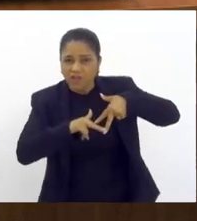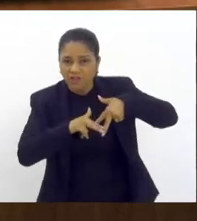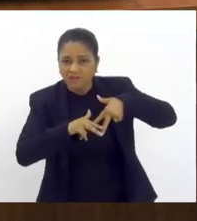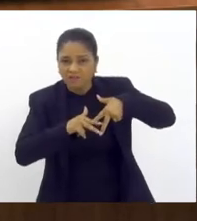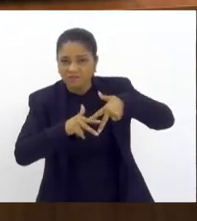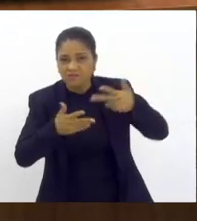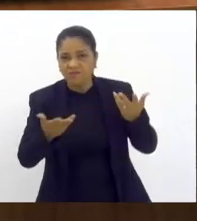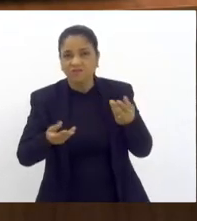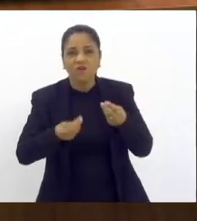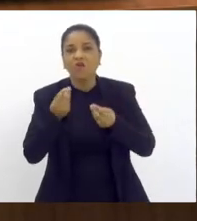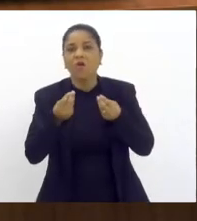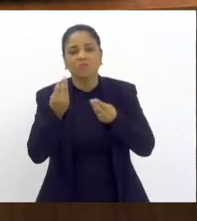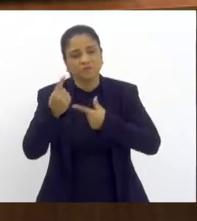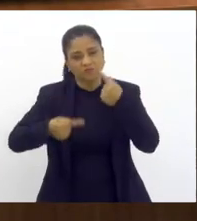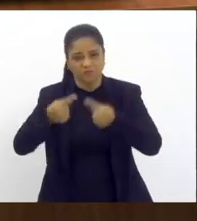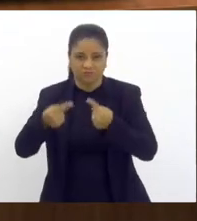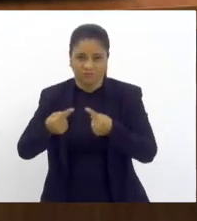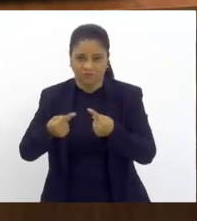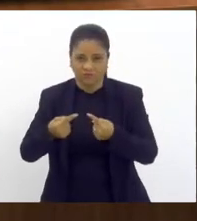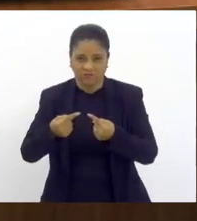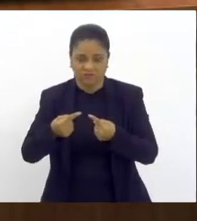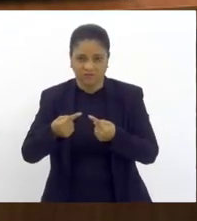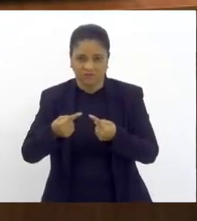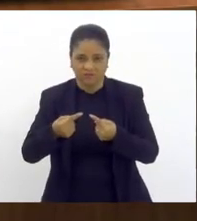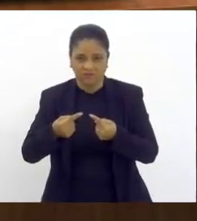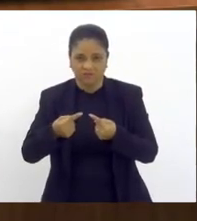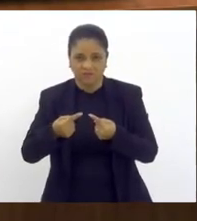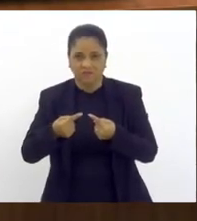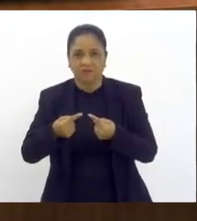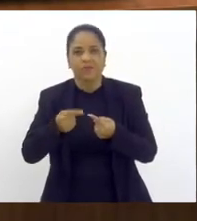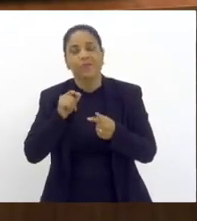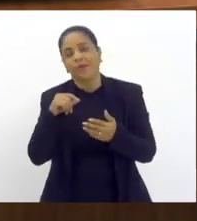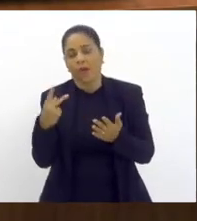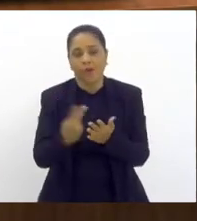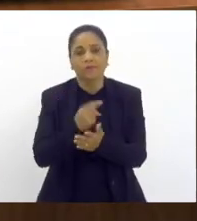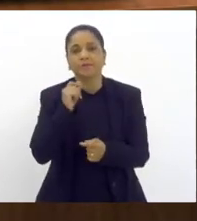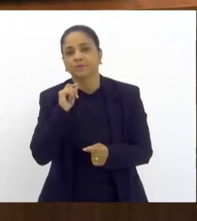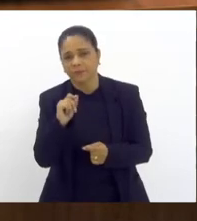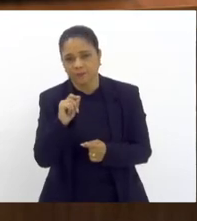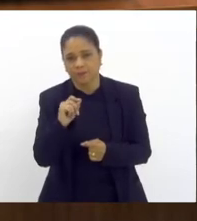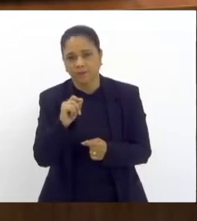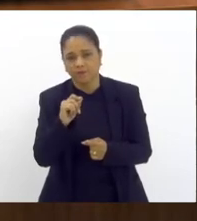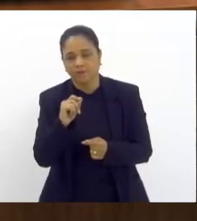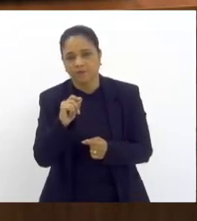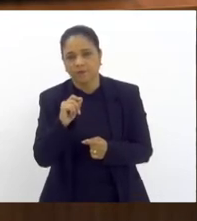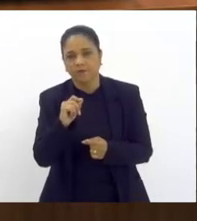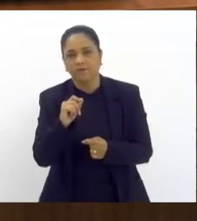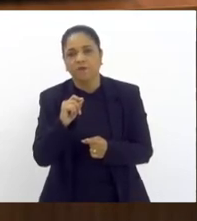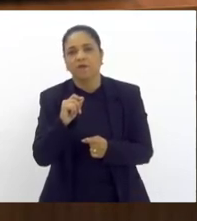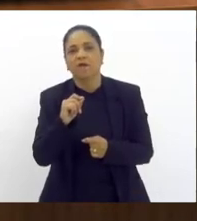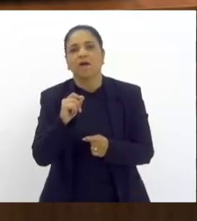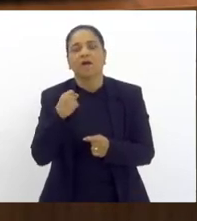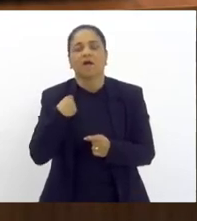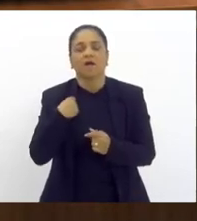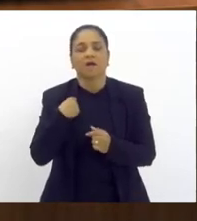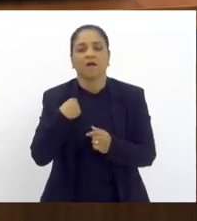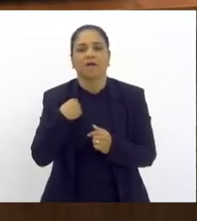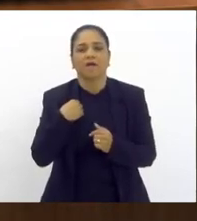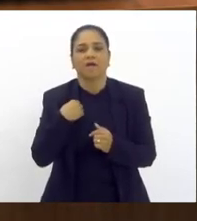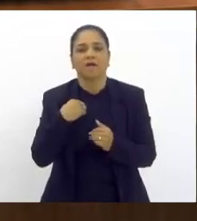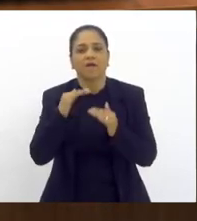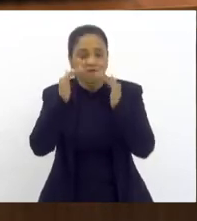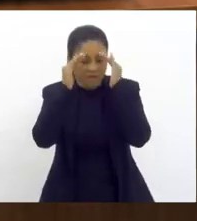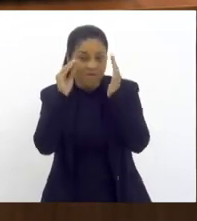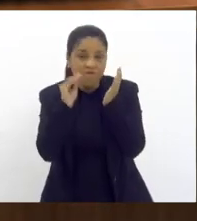presidente. O que acontece é que essa hipocrisia, essa forma de entender